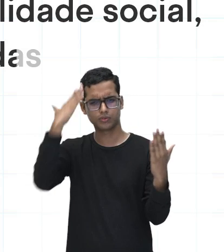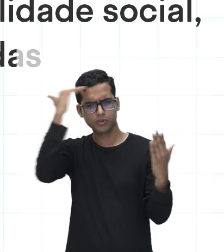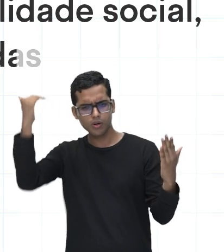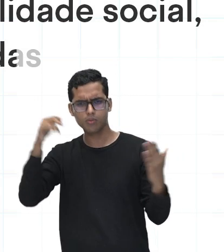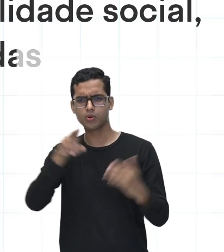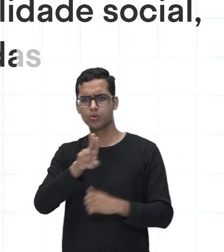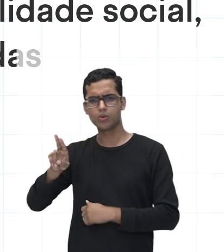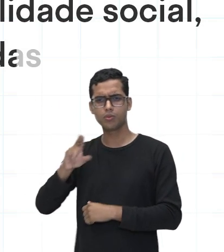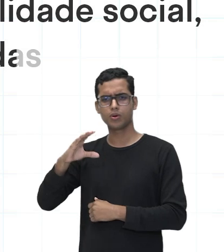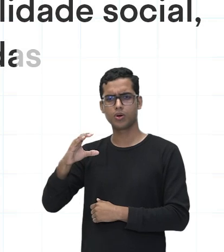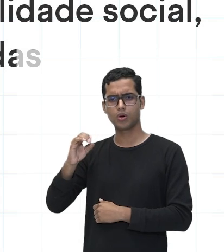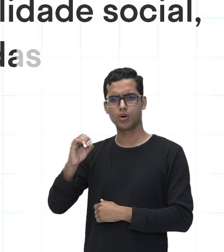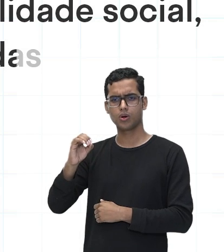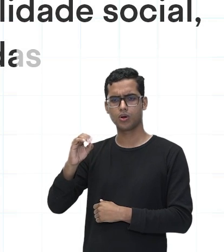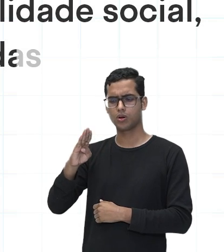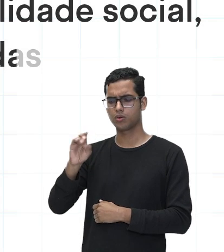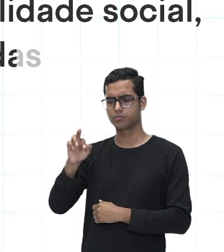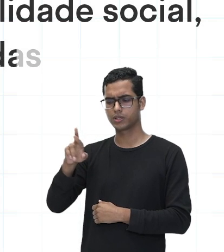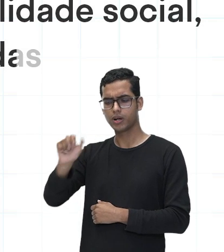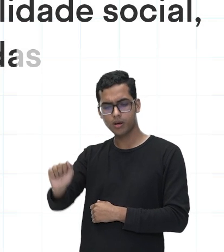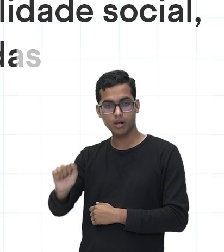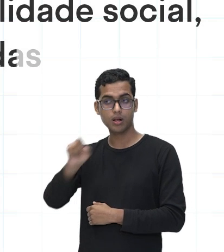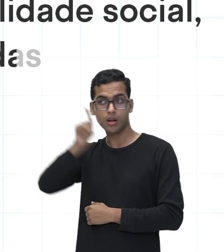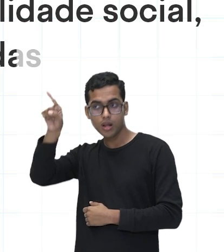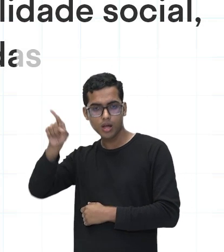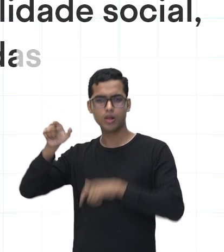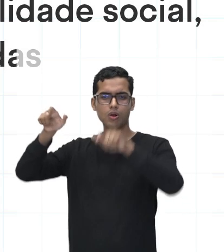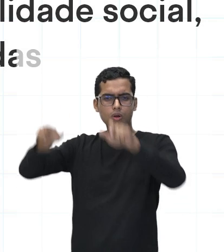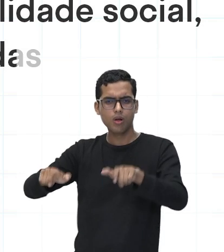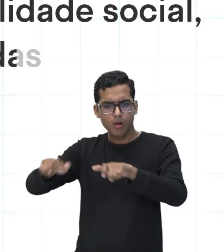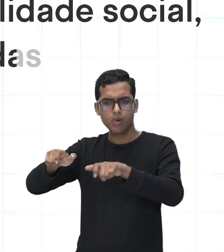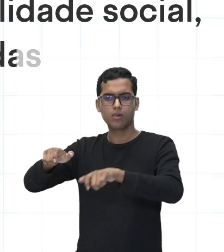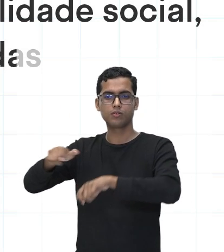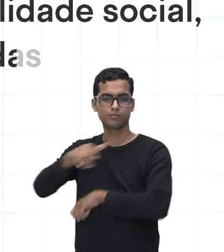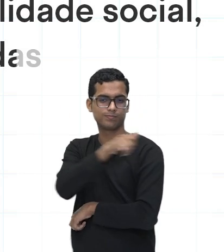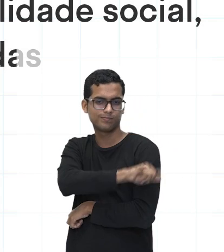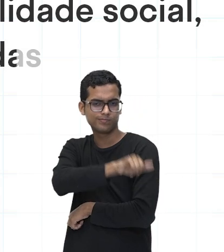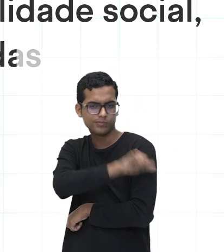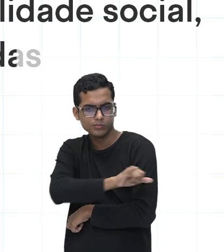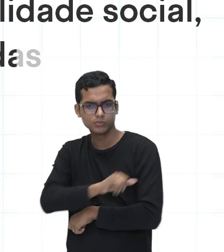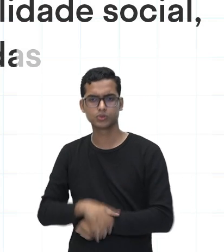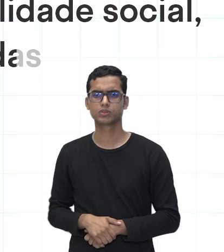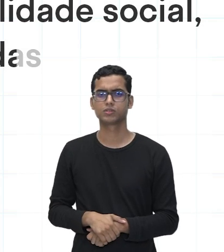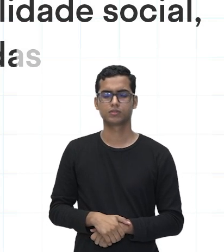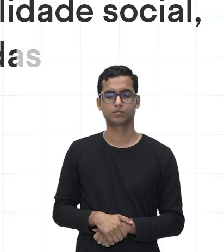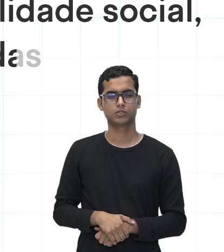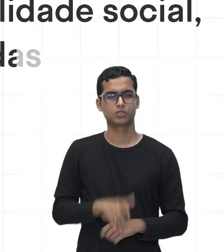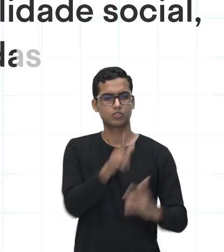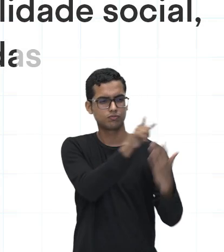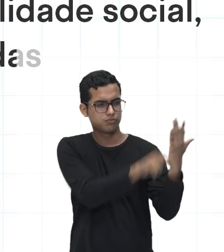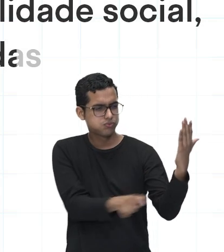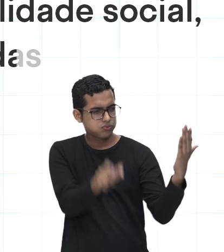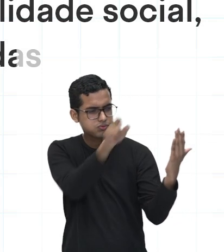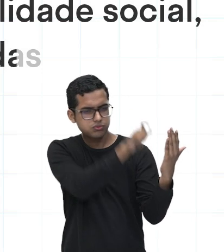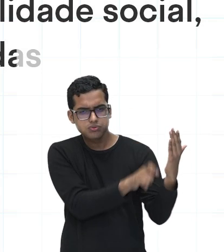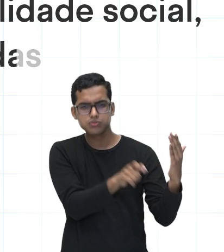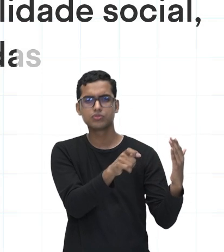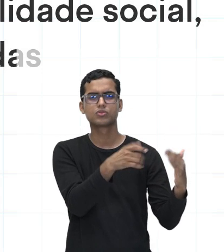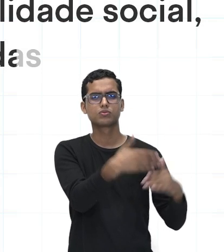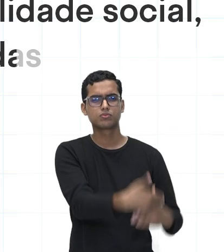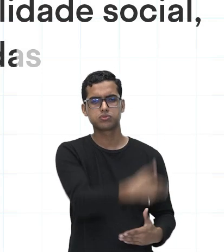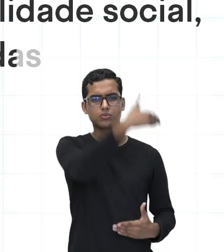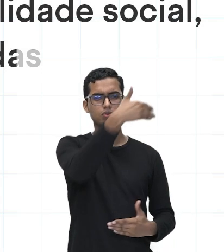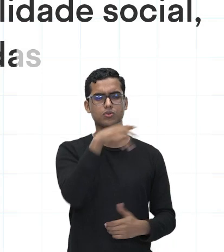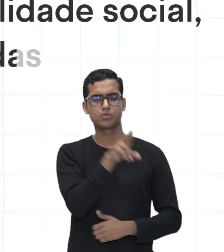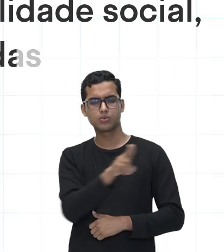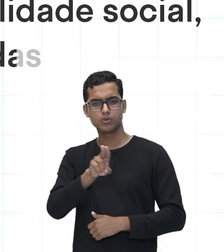Por exemplo, no Rio de Janeiro, se você tiver a oportunidade de viajar, você vai ver o maior grafite do mundo, que são chamado